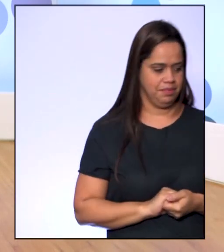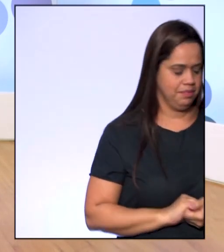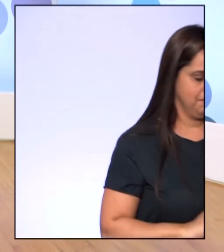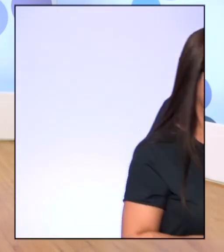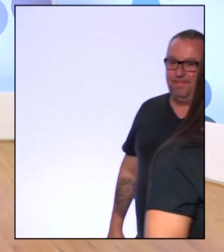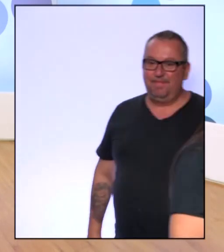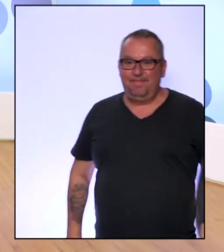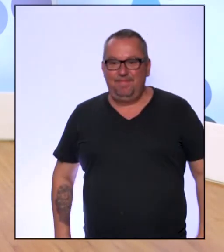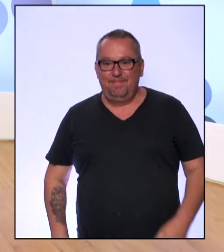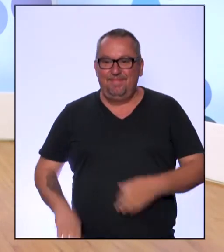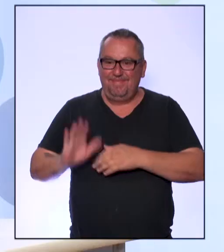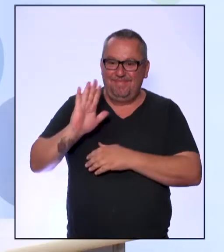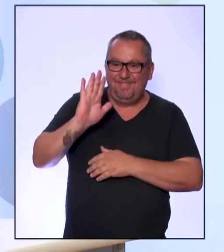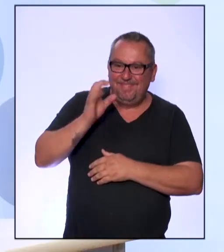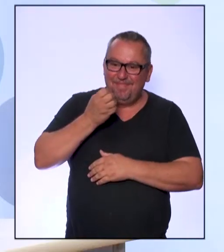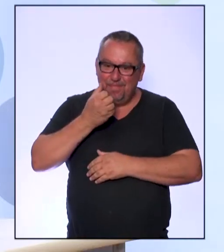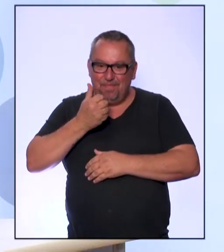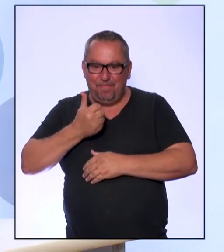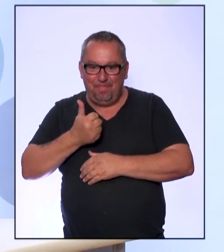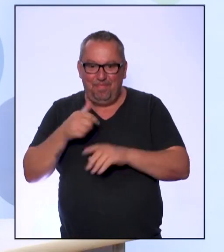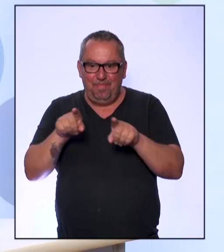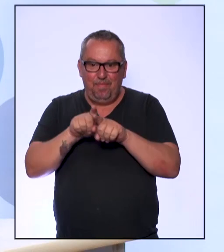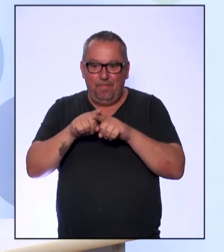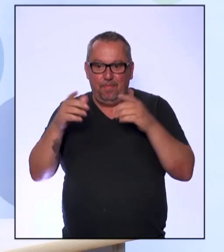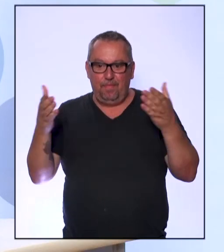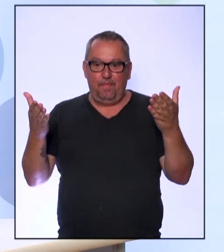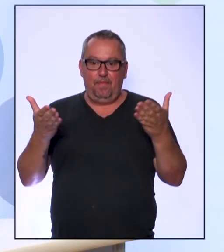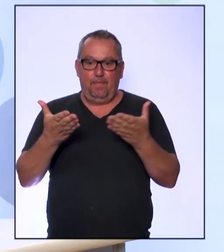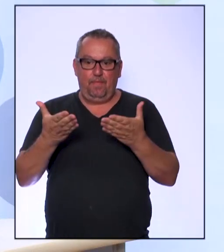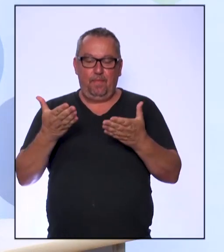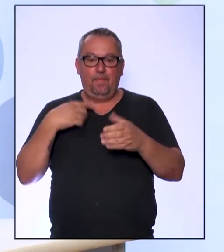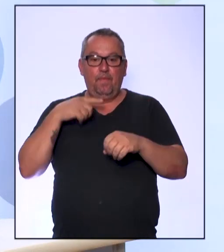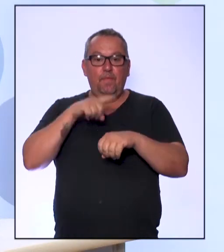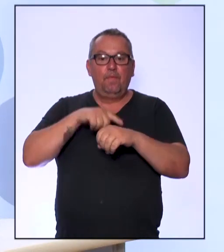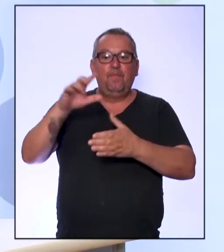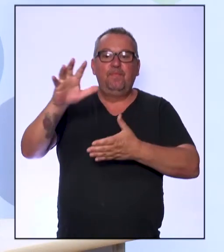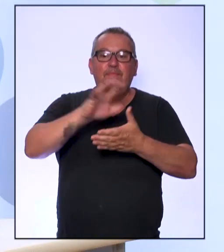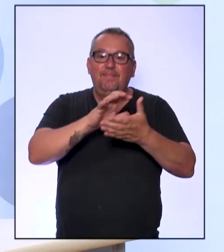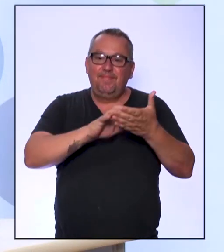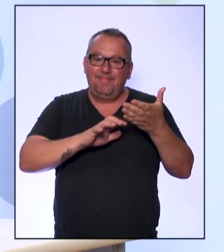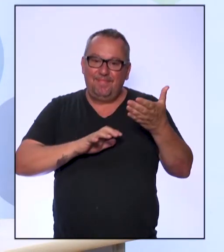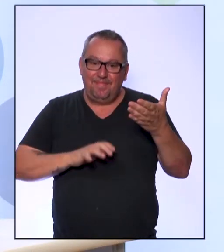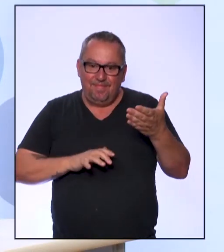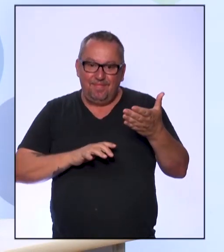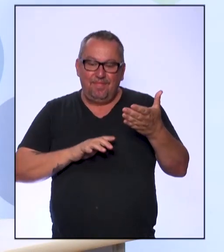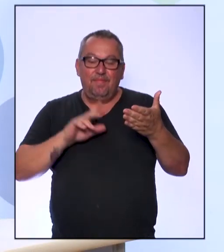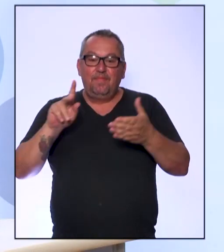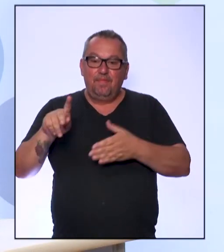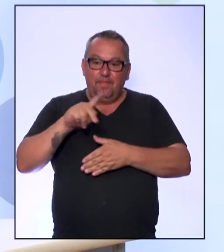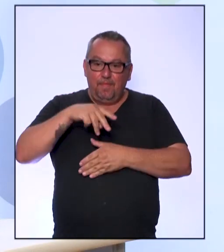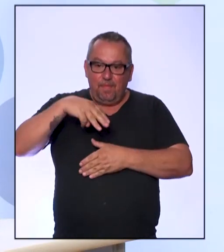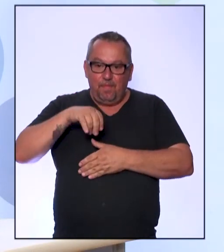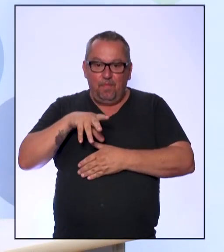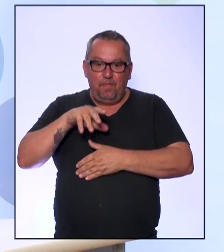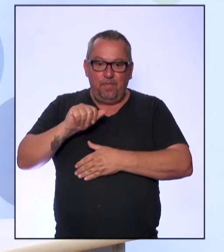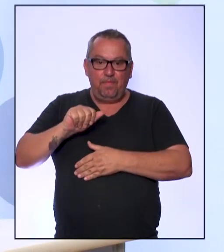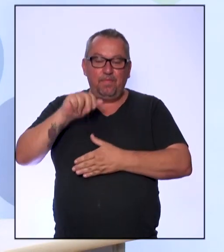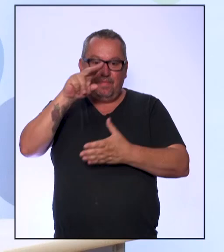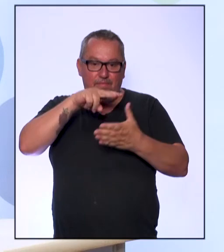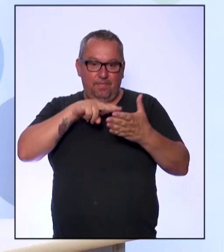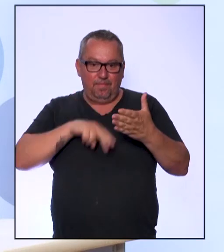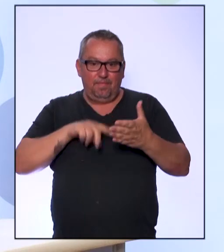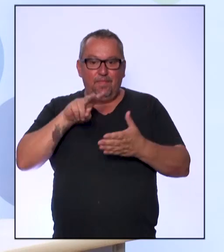Muito bem. Então, gente, a partir deste texto que a professora Mônica leu, vocês